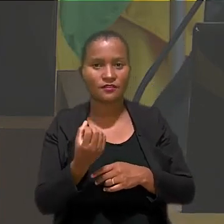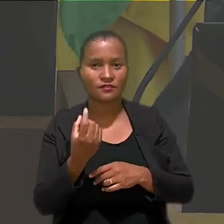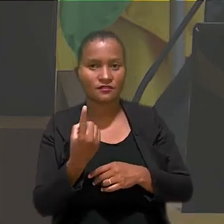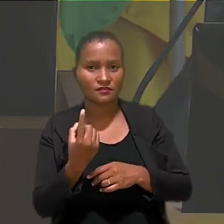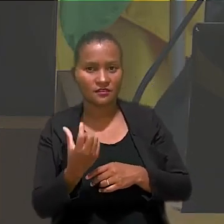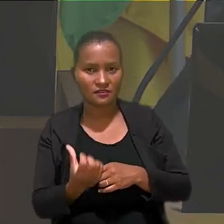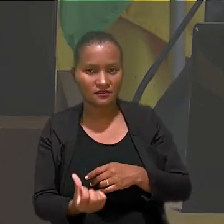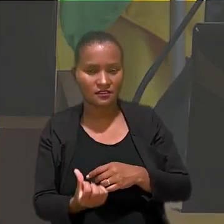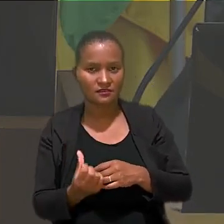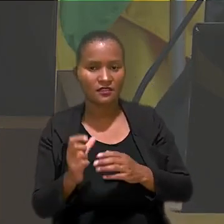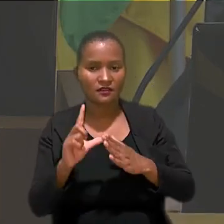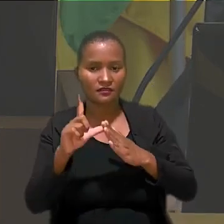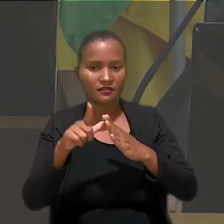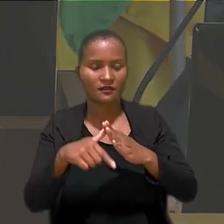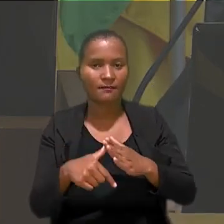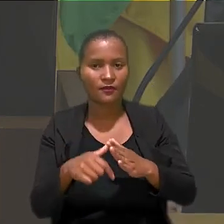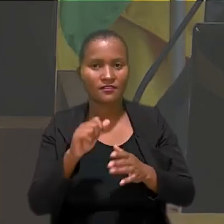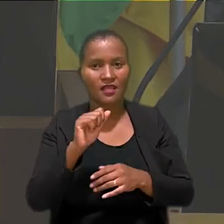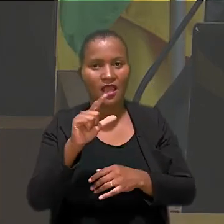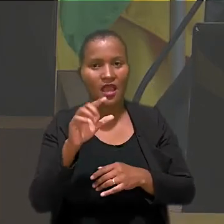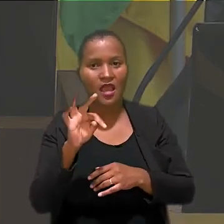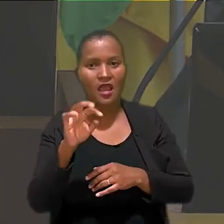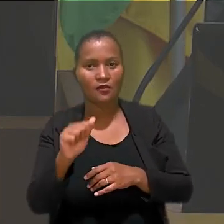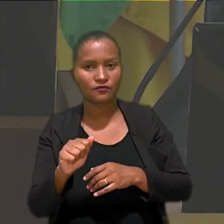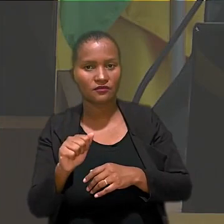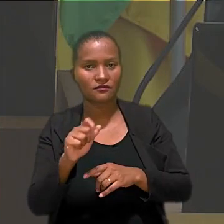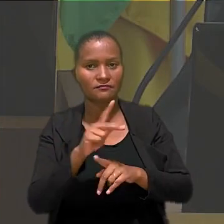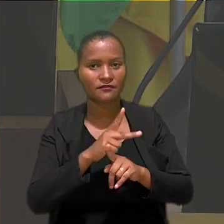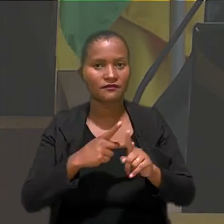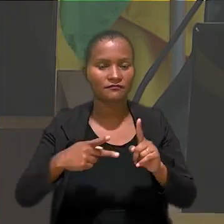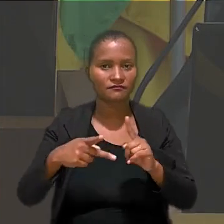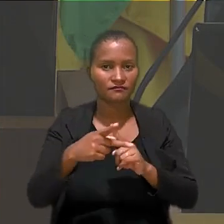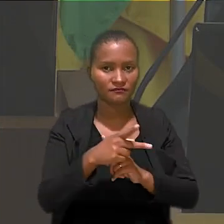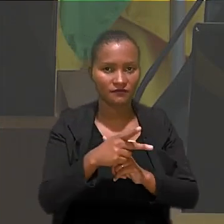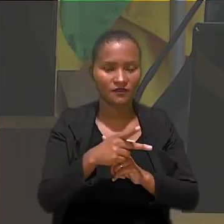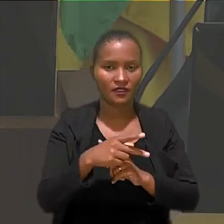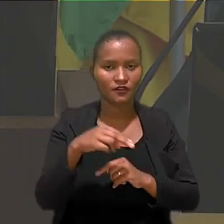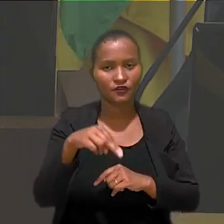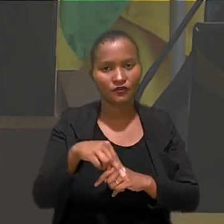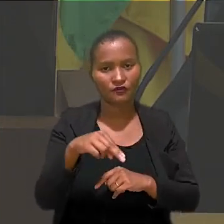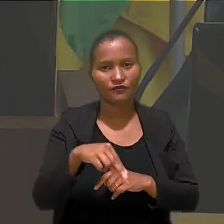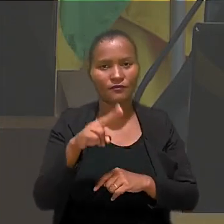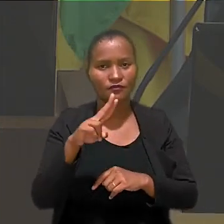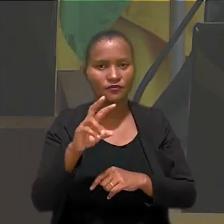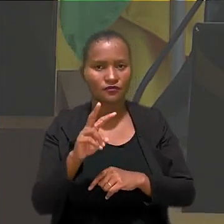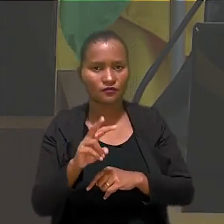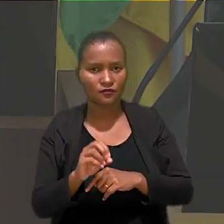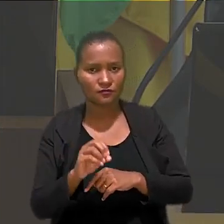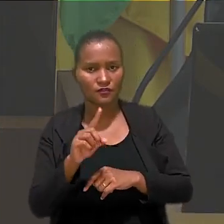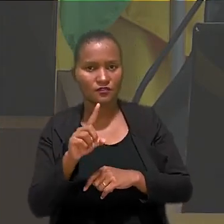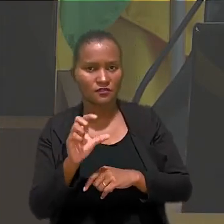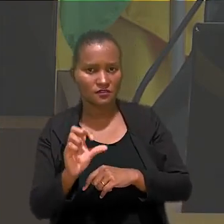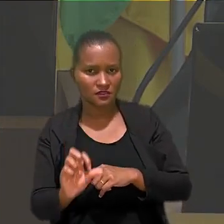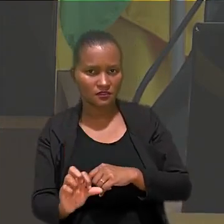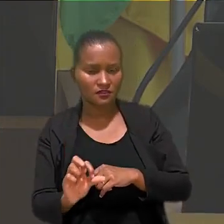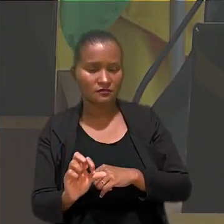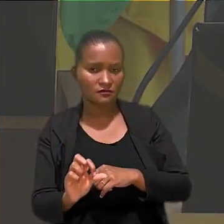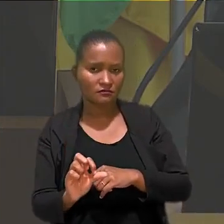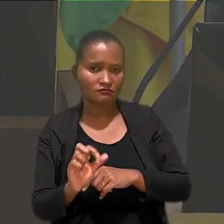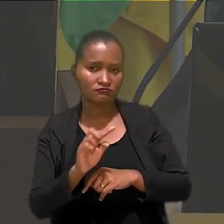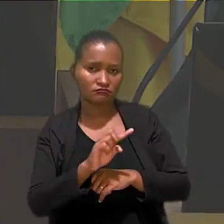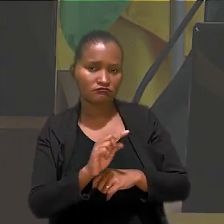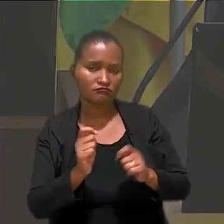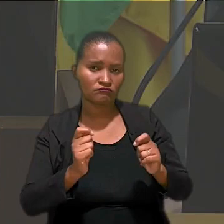2016, após a alta previdenciária, em novembro de 2016, o que lhe